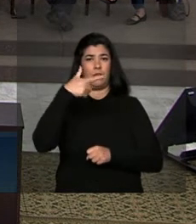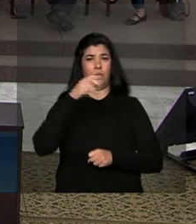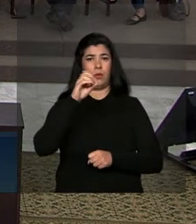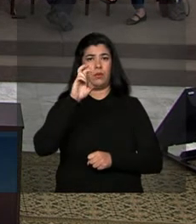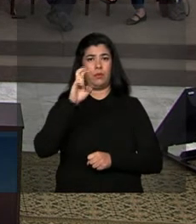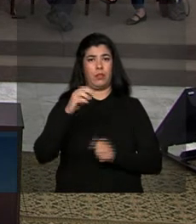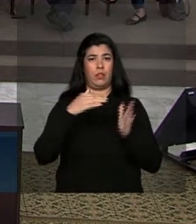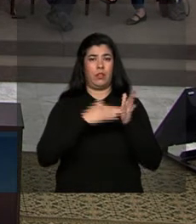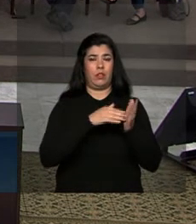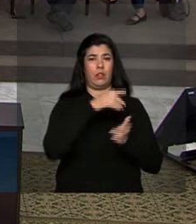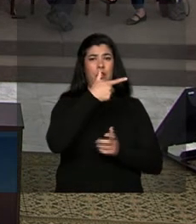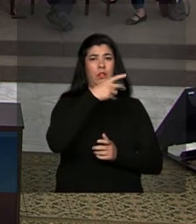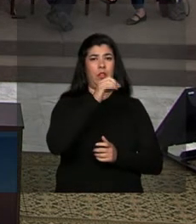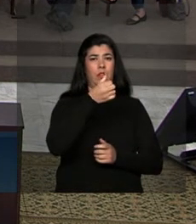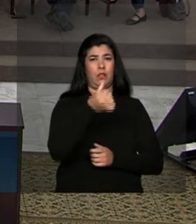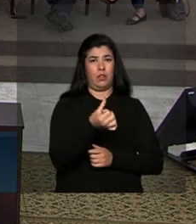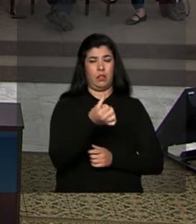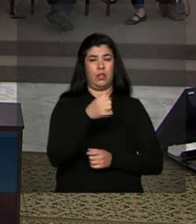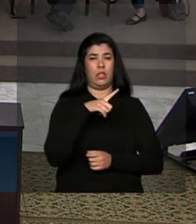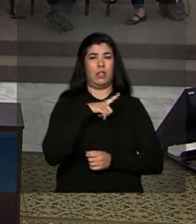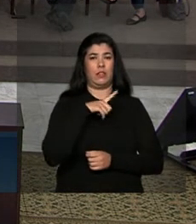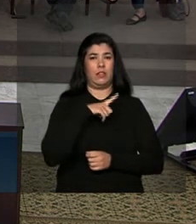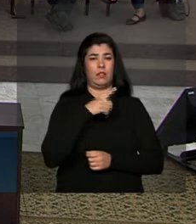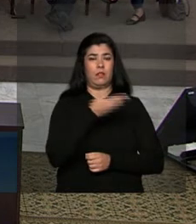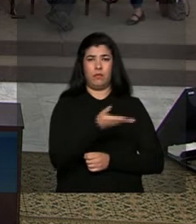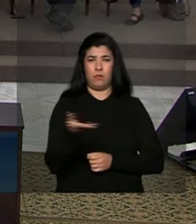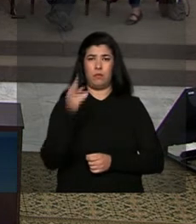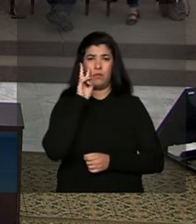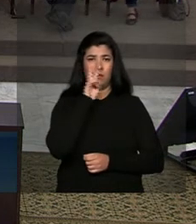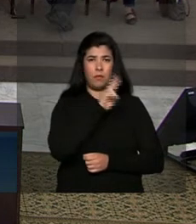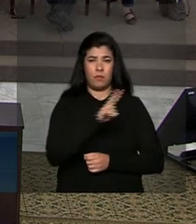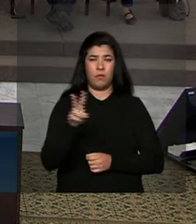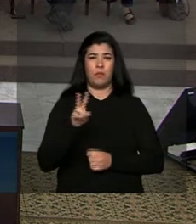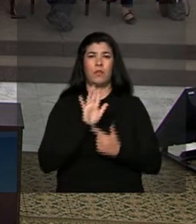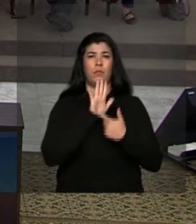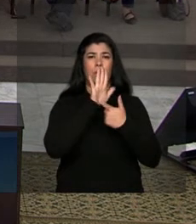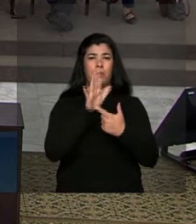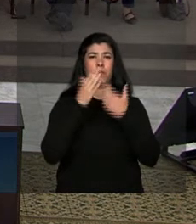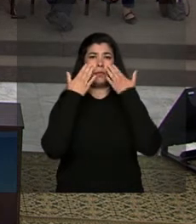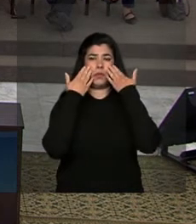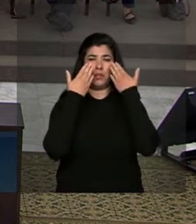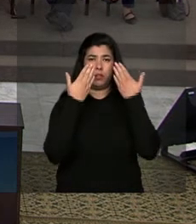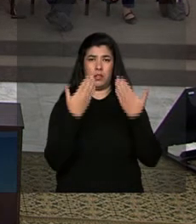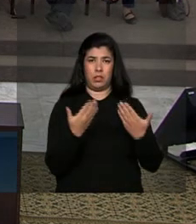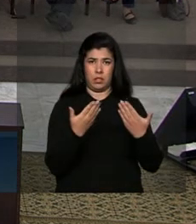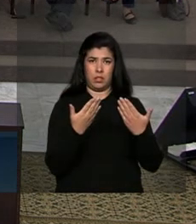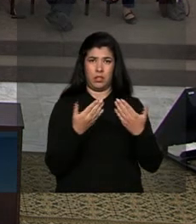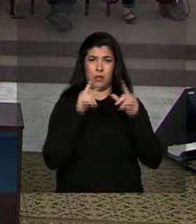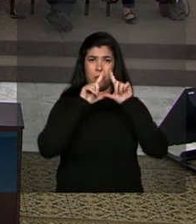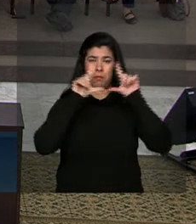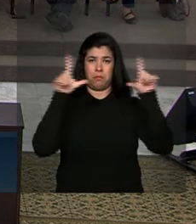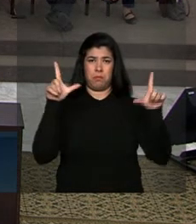2015-2016, que contará, como os senhores viram pela exposição do ministro Pratrus,